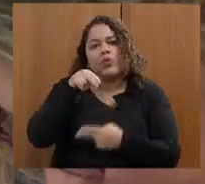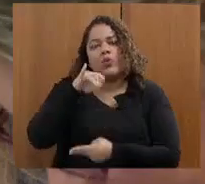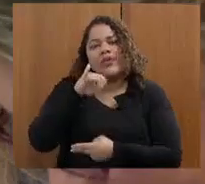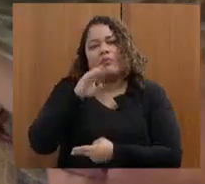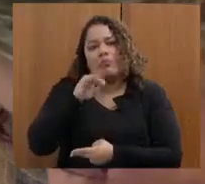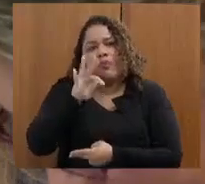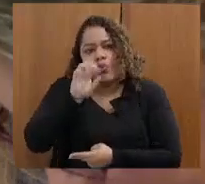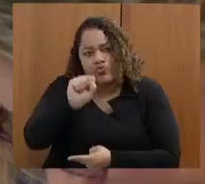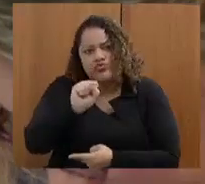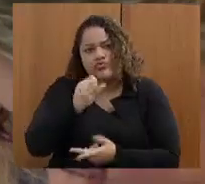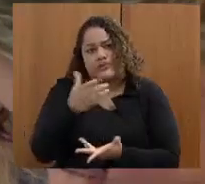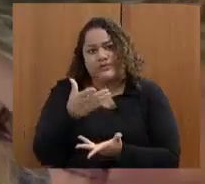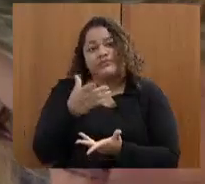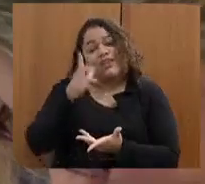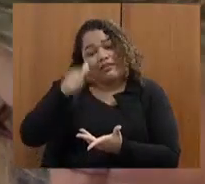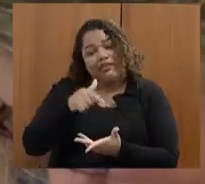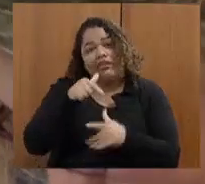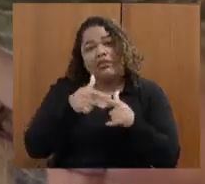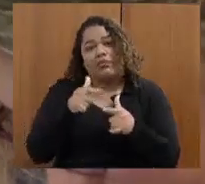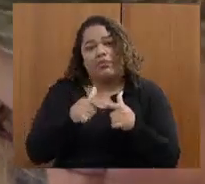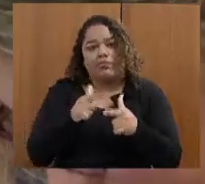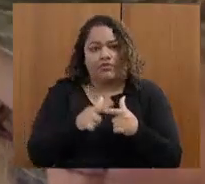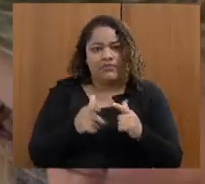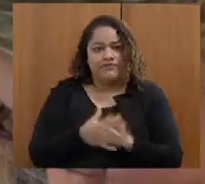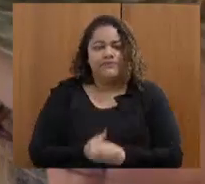em todos os lados